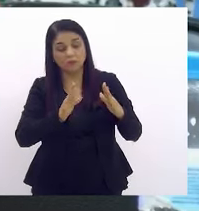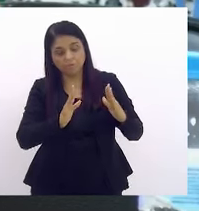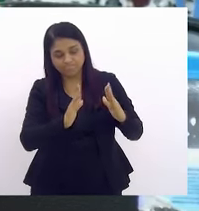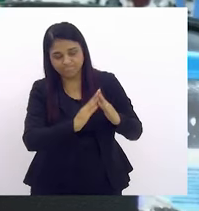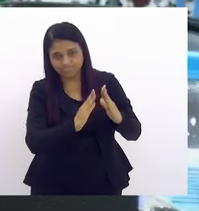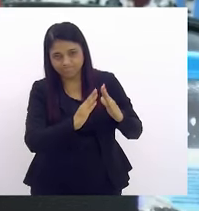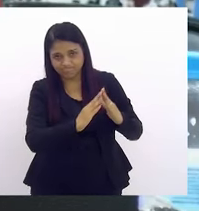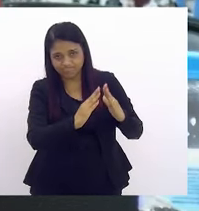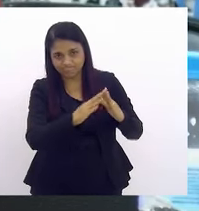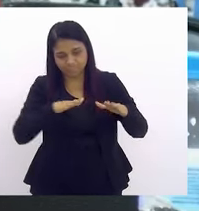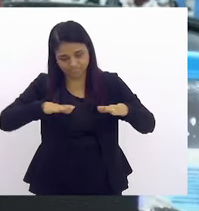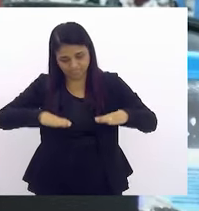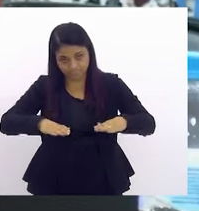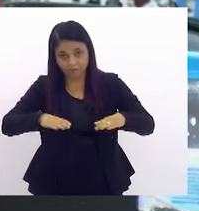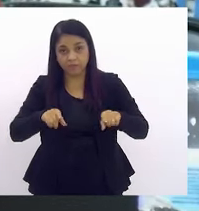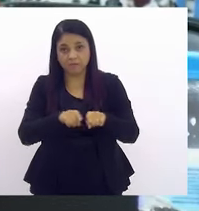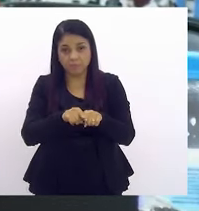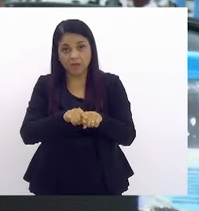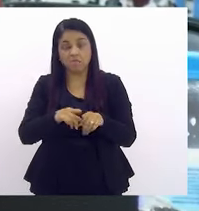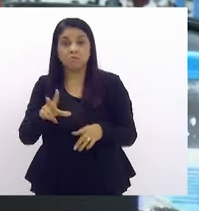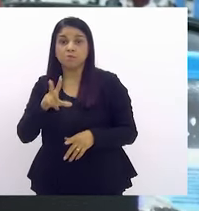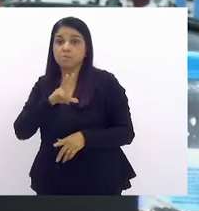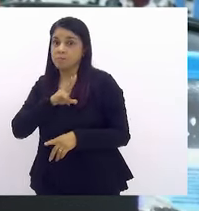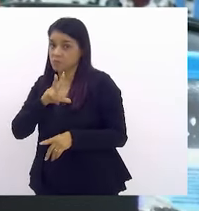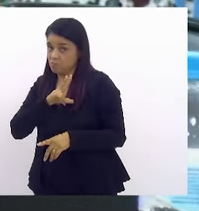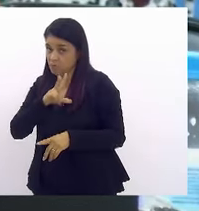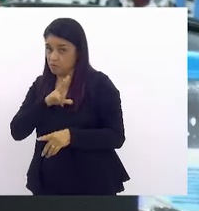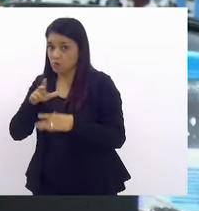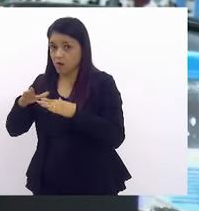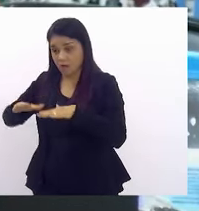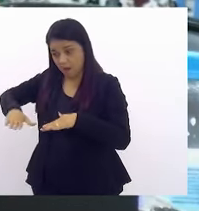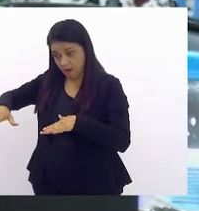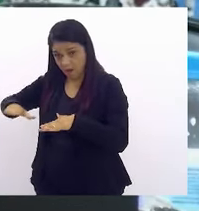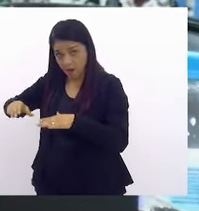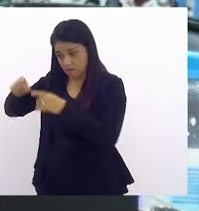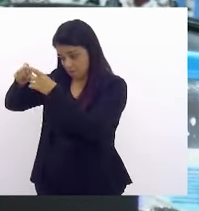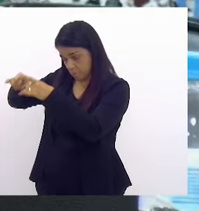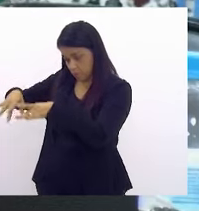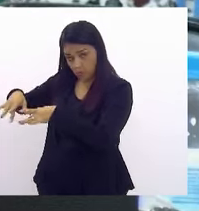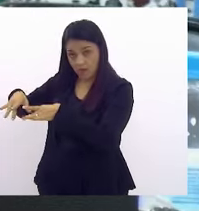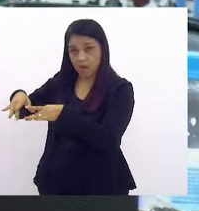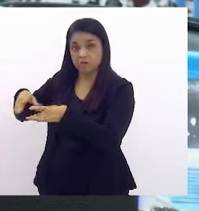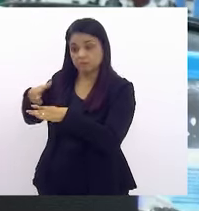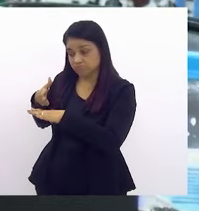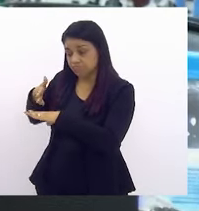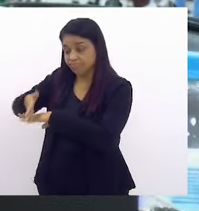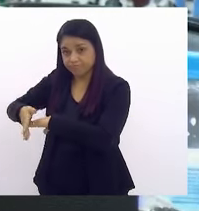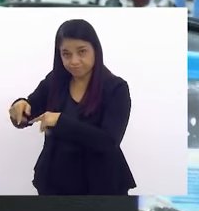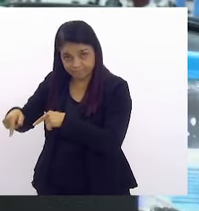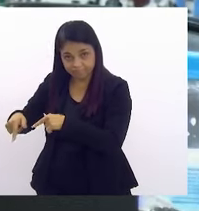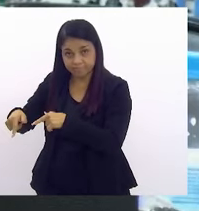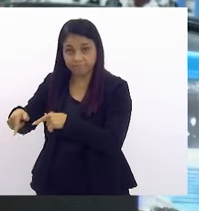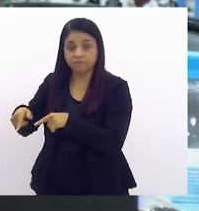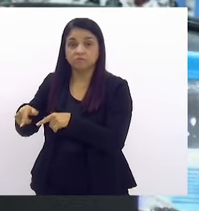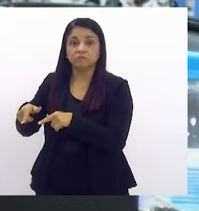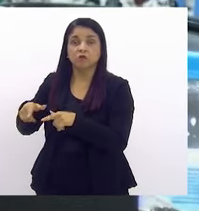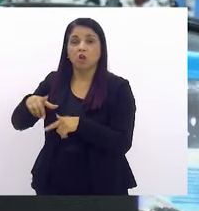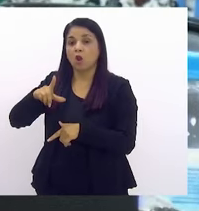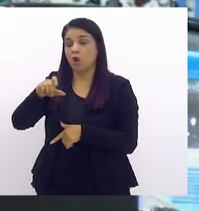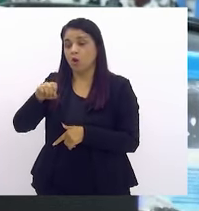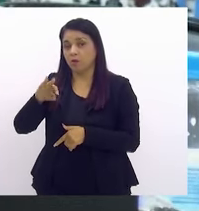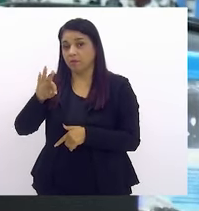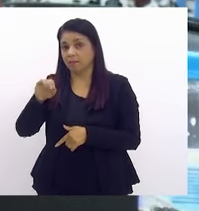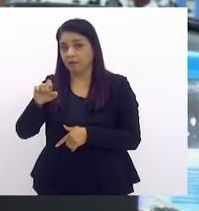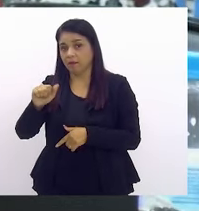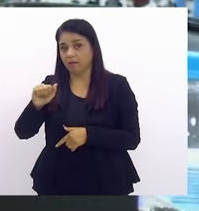as áreas públicas, mas também áreas privadas, às vezes, que estão abandonadas, né, sem muito antigo, mas são loteamentos muito antigos, né?